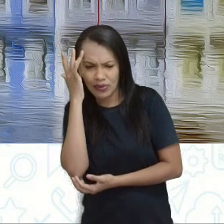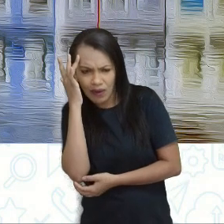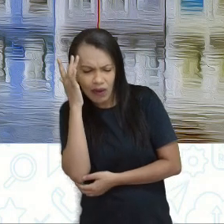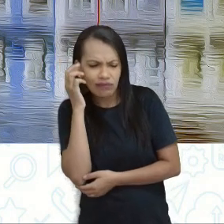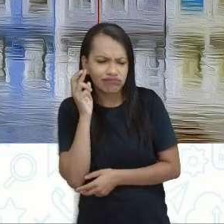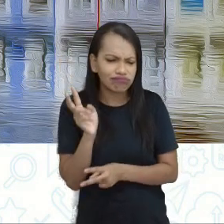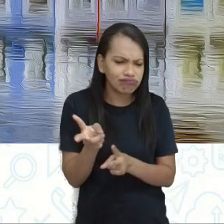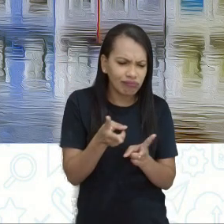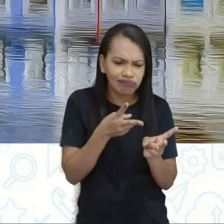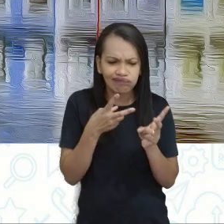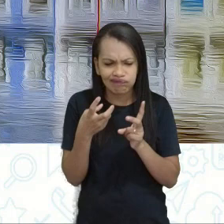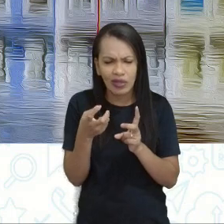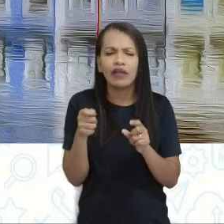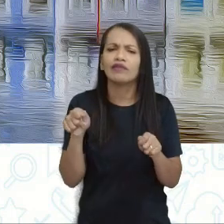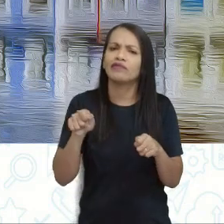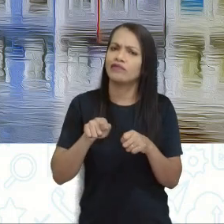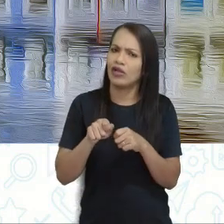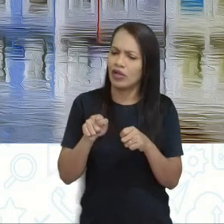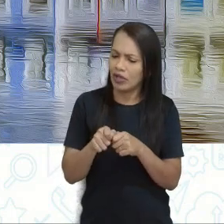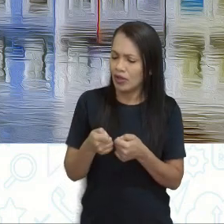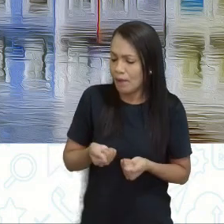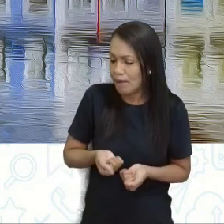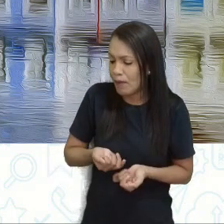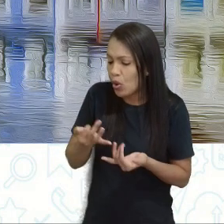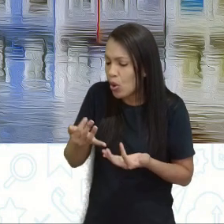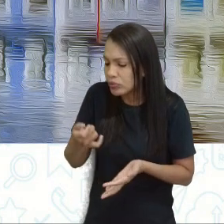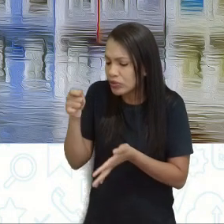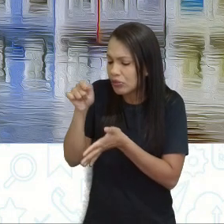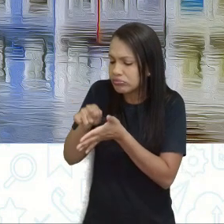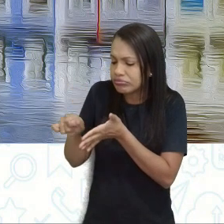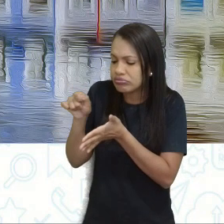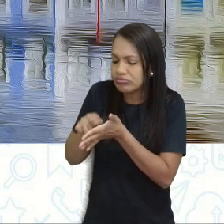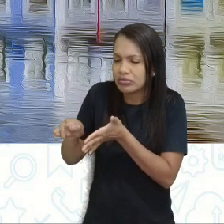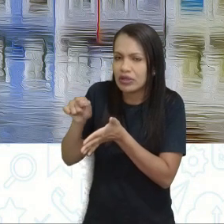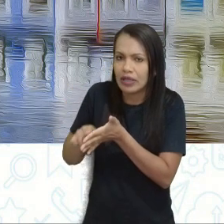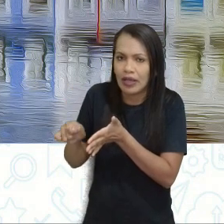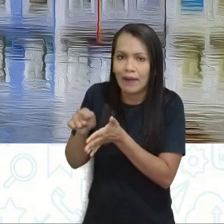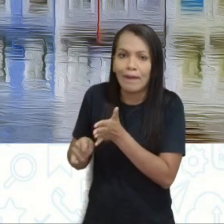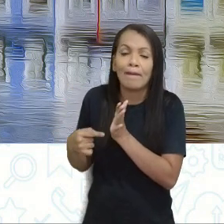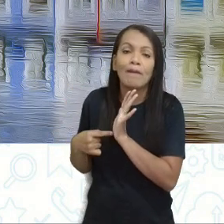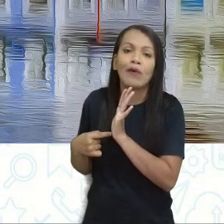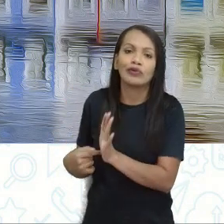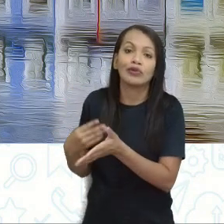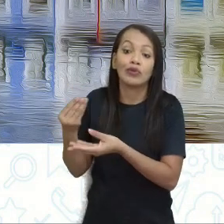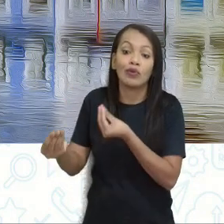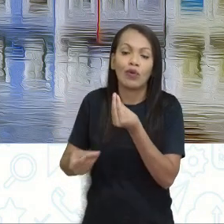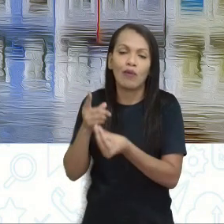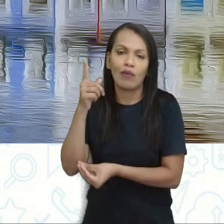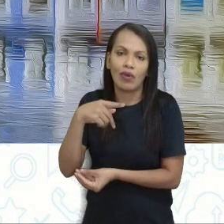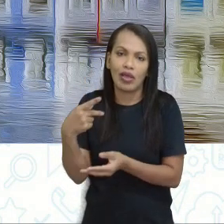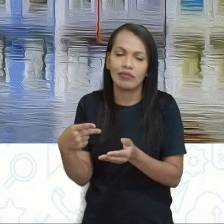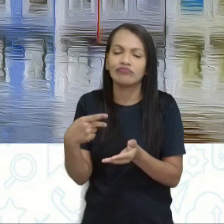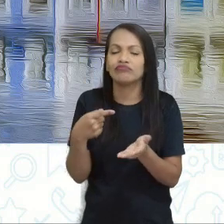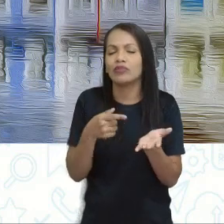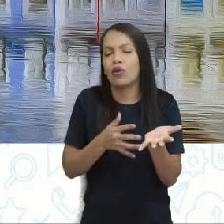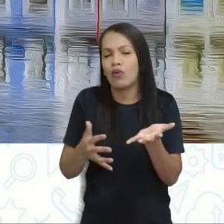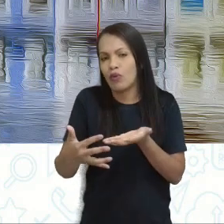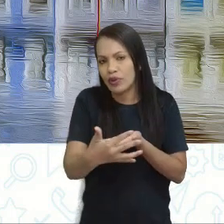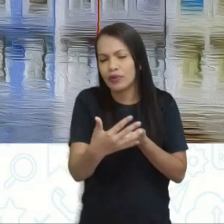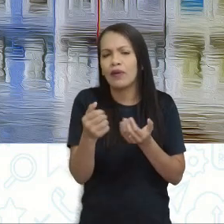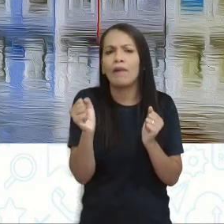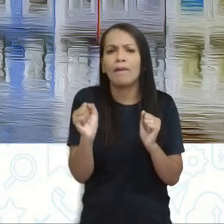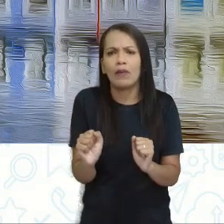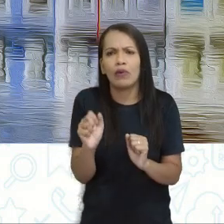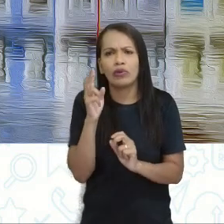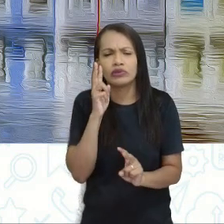muitos artistas, poetas, escritores, né, que retratou esse rio. Certo? E aí a gente pode ver, né,